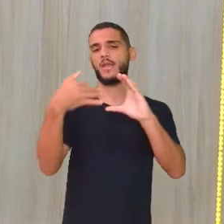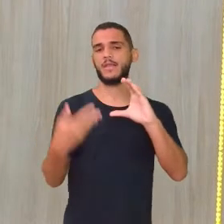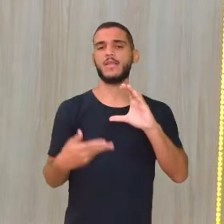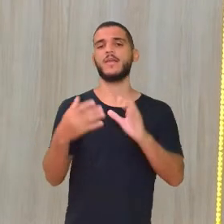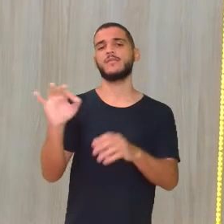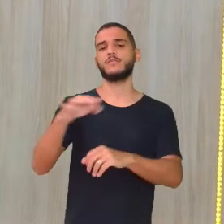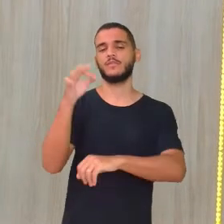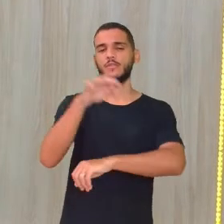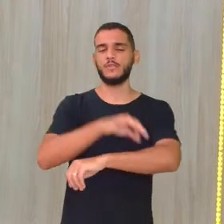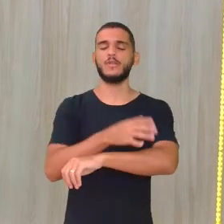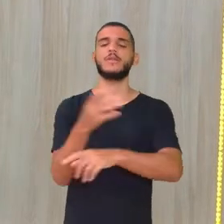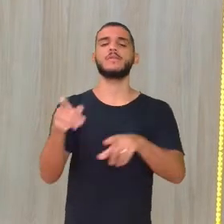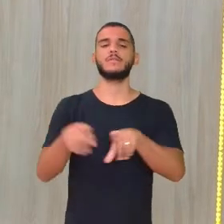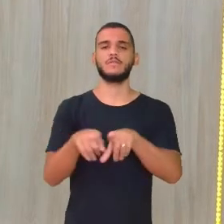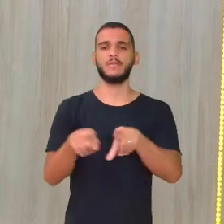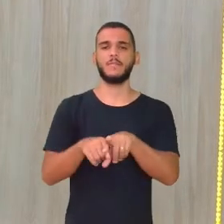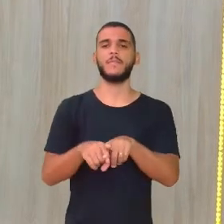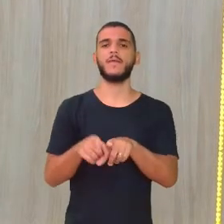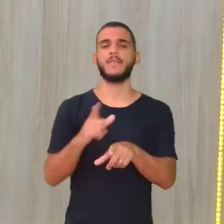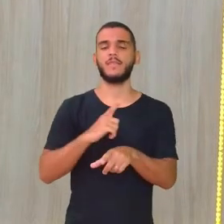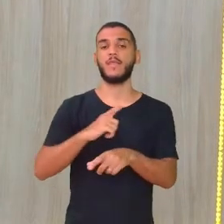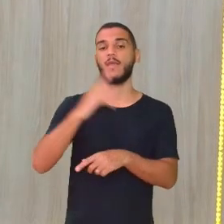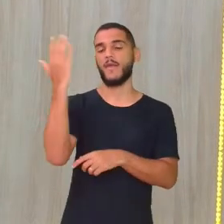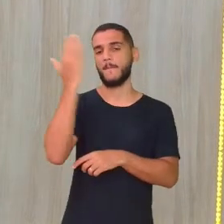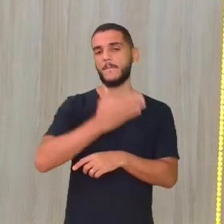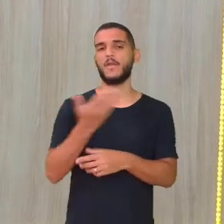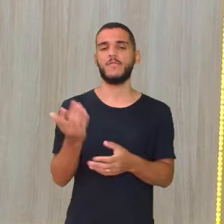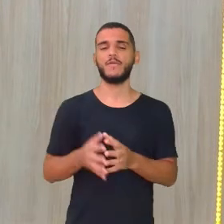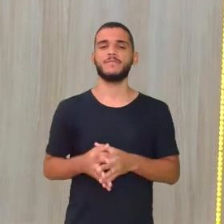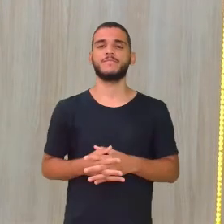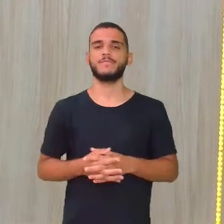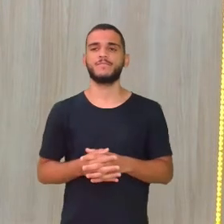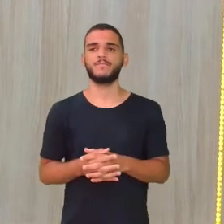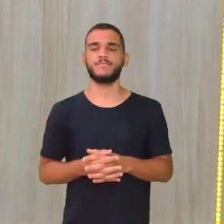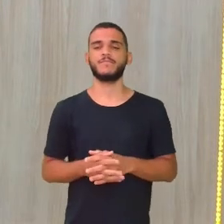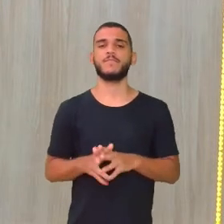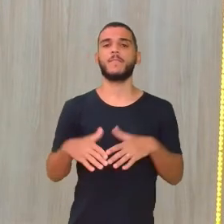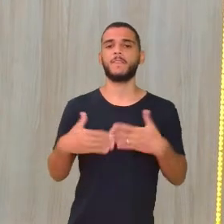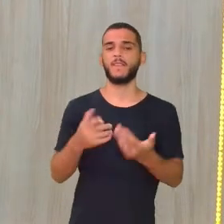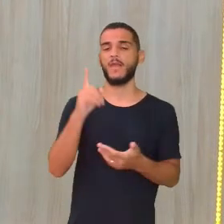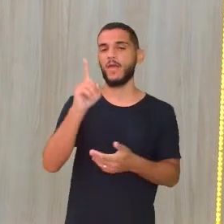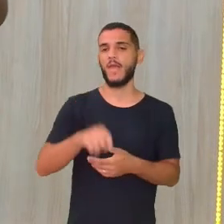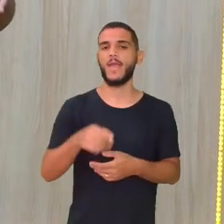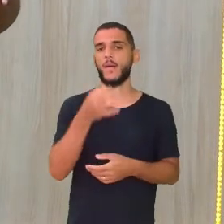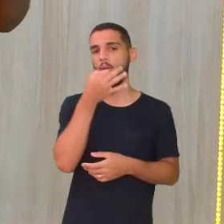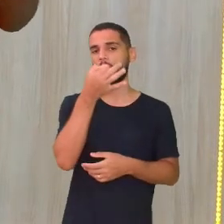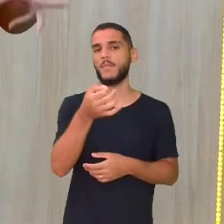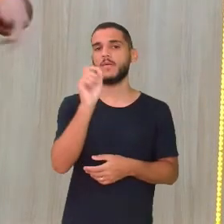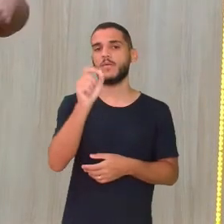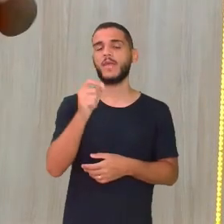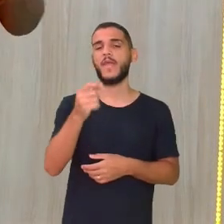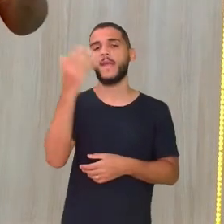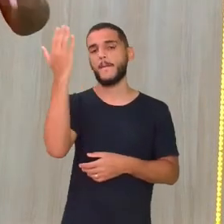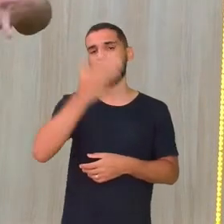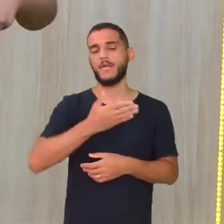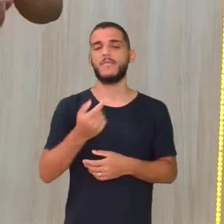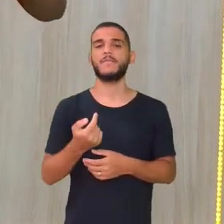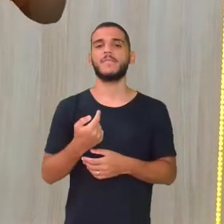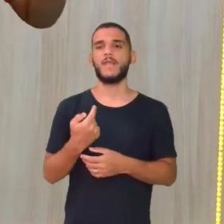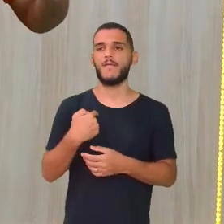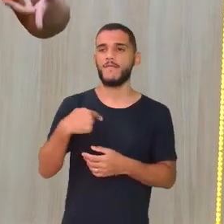mosquito ou do micro-organismo me dão um fato sobre ele. Então, isso é um argumento de comprovação. Eu fui